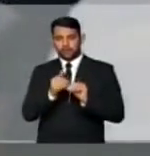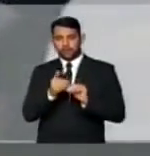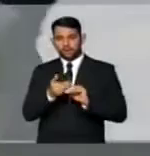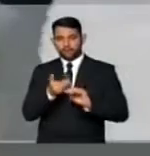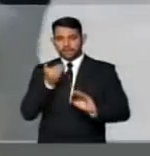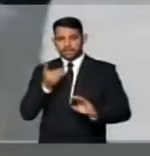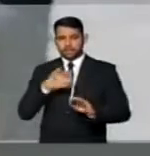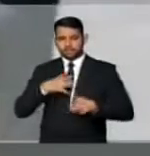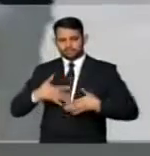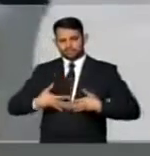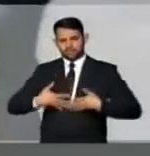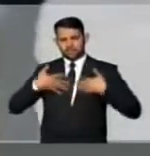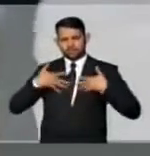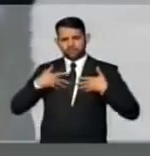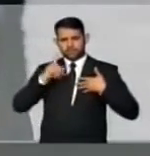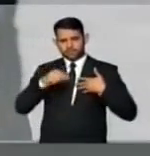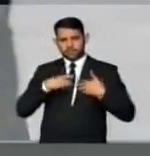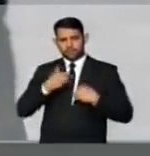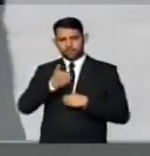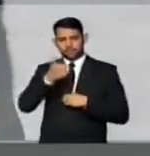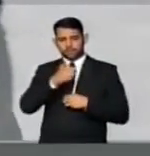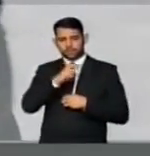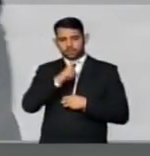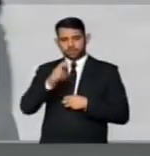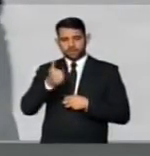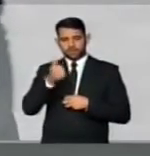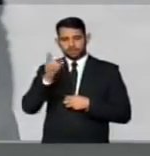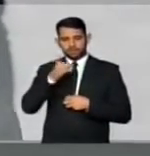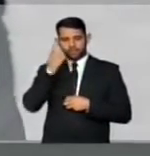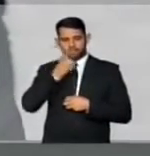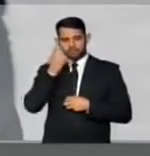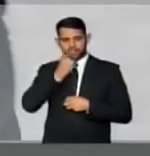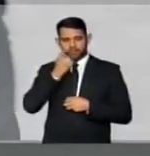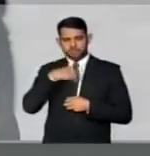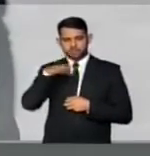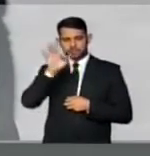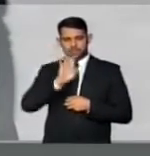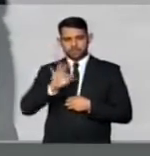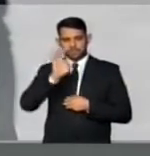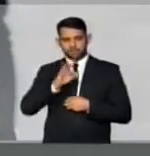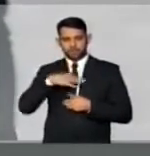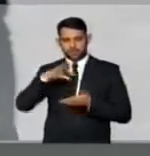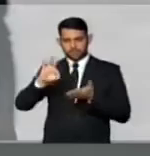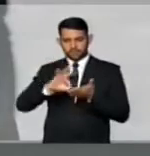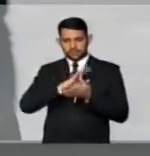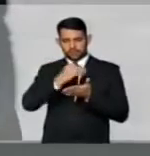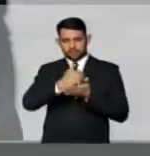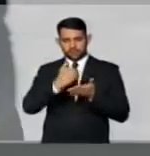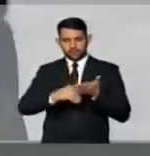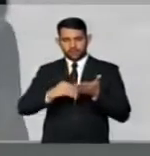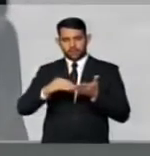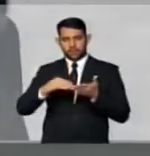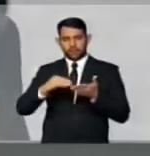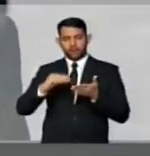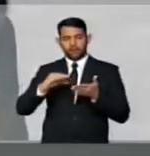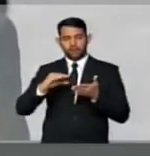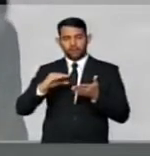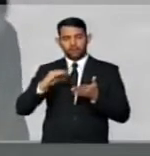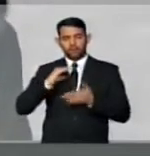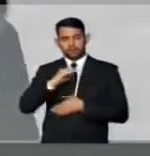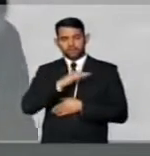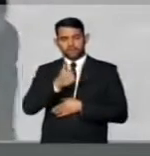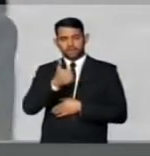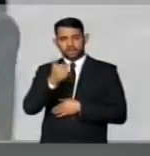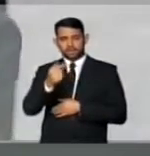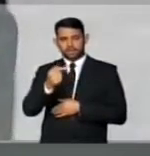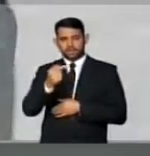Eu me orgulho muito de ser um dos 51 deputados federais que assinou na Comissão de Ética, 37